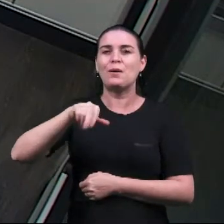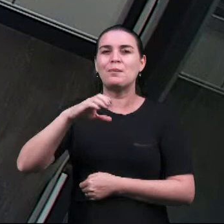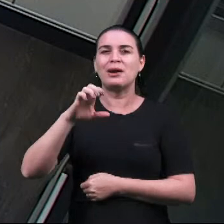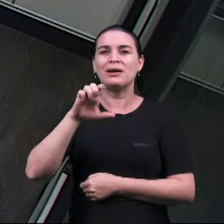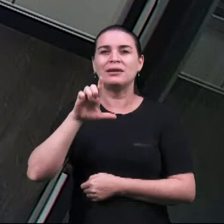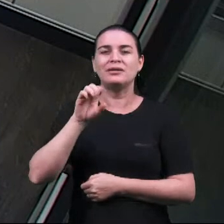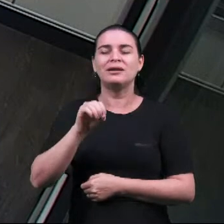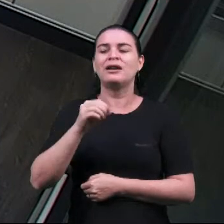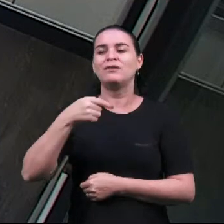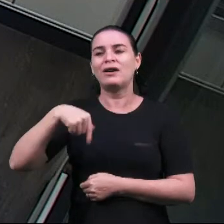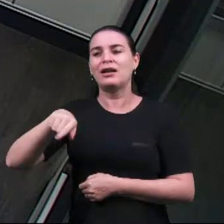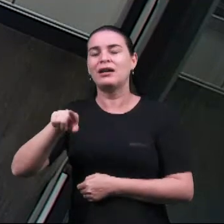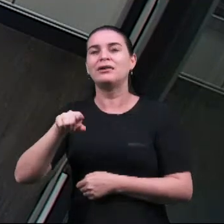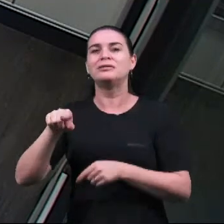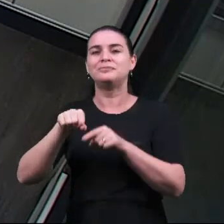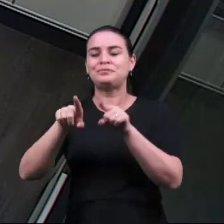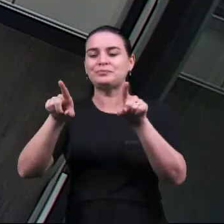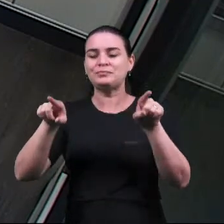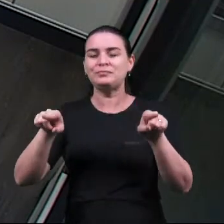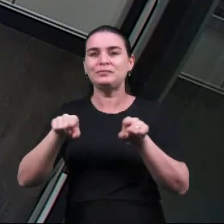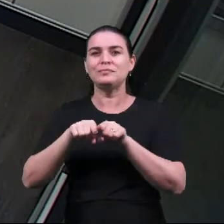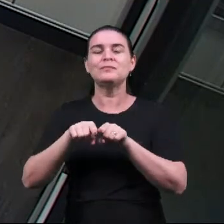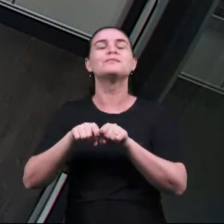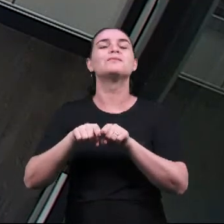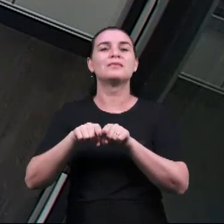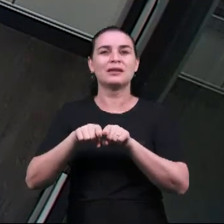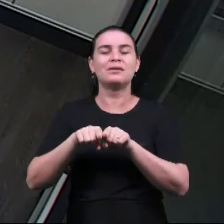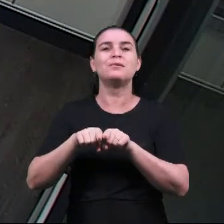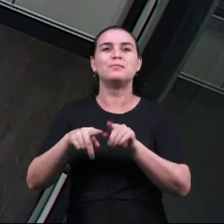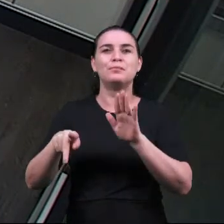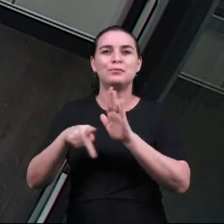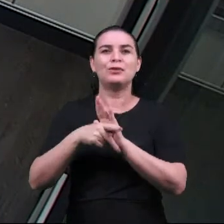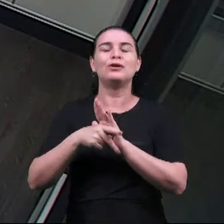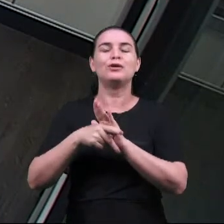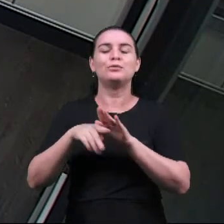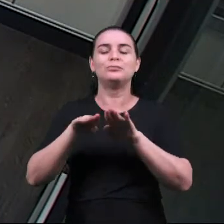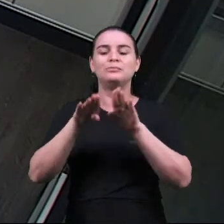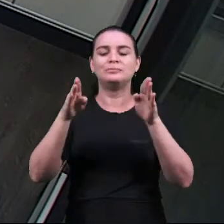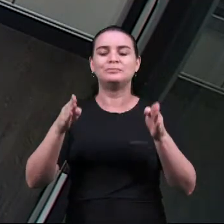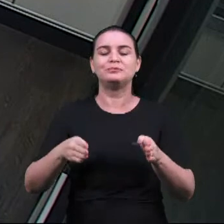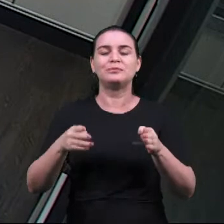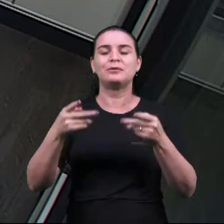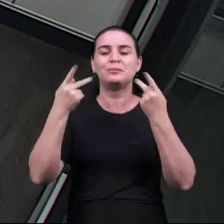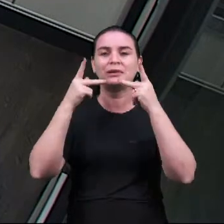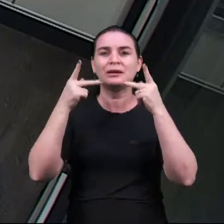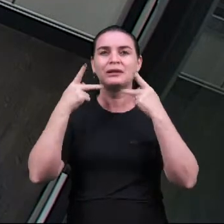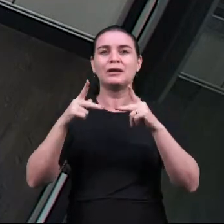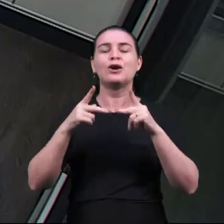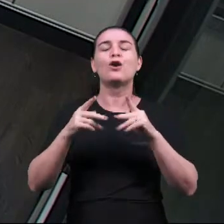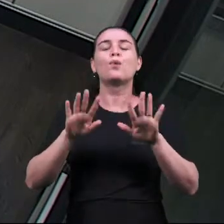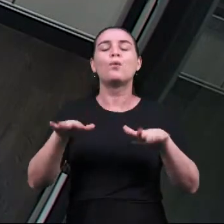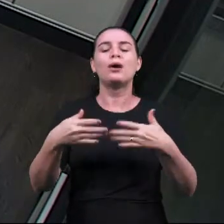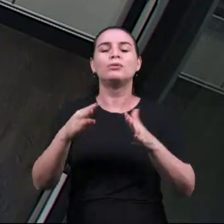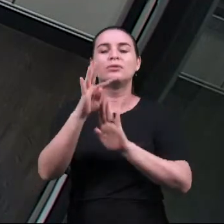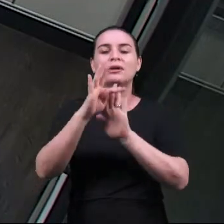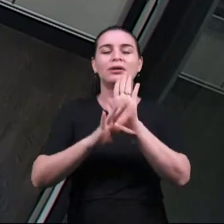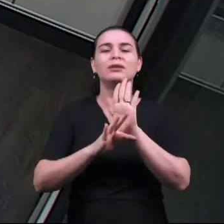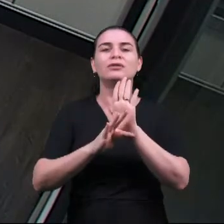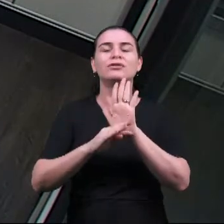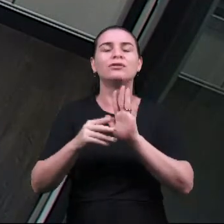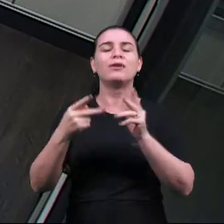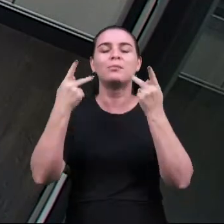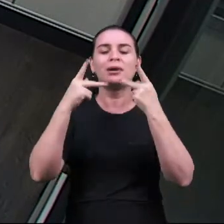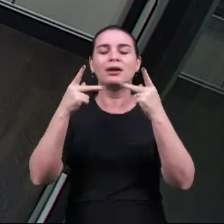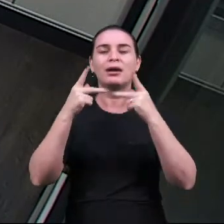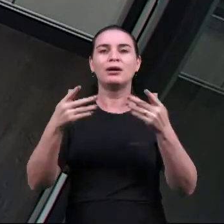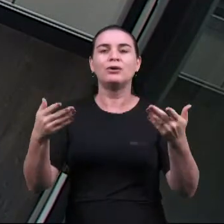mensagem do culto da família. Pastor, qual o texto que o senhor vai abordar nessa noite no culto? Nós vamos abordar um